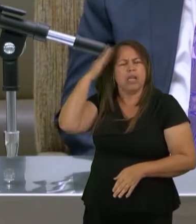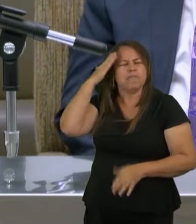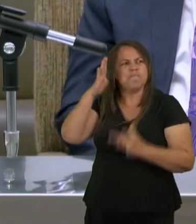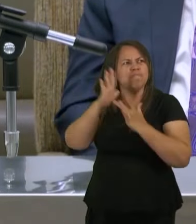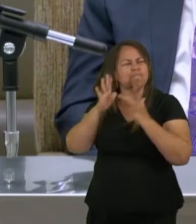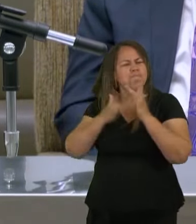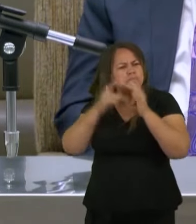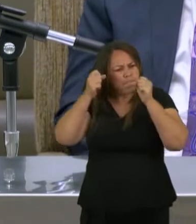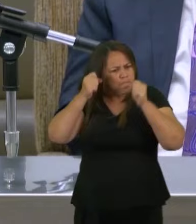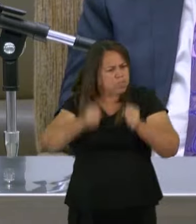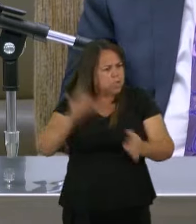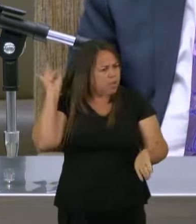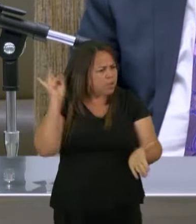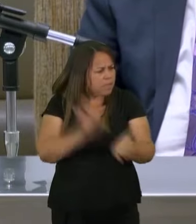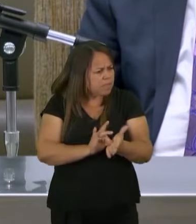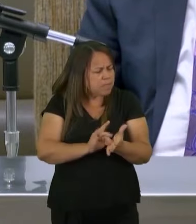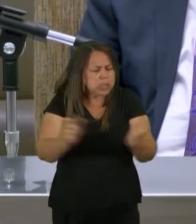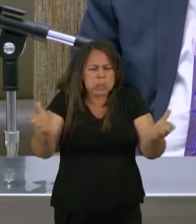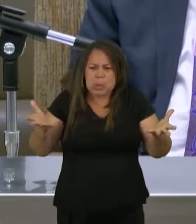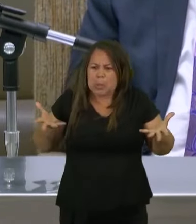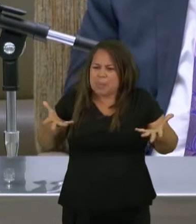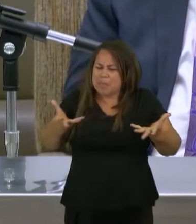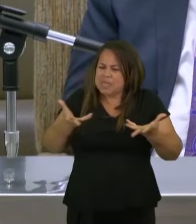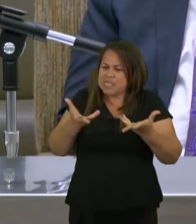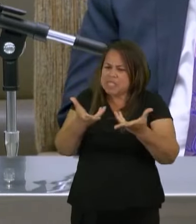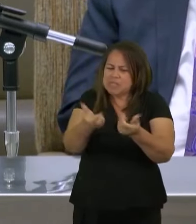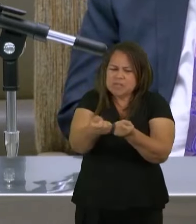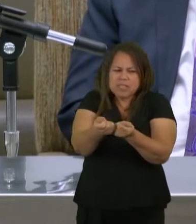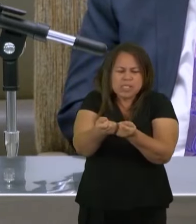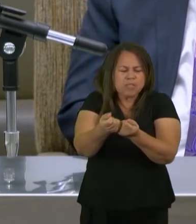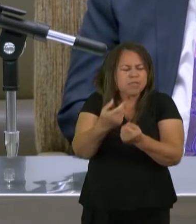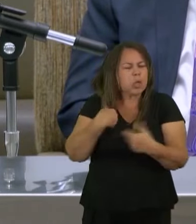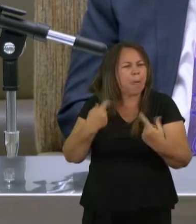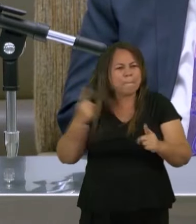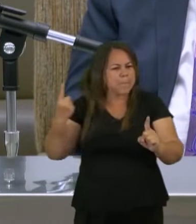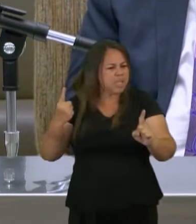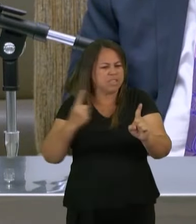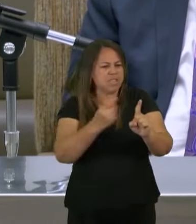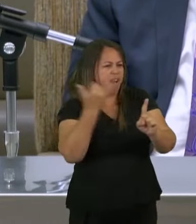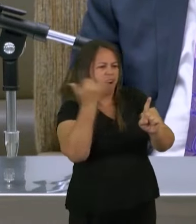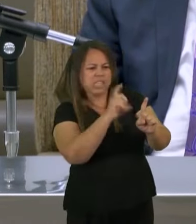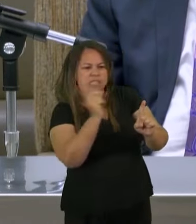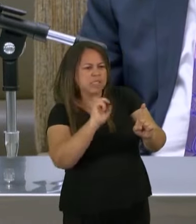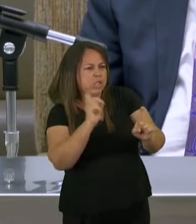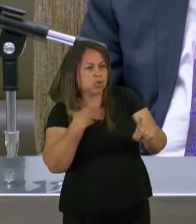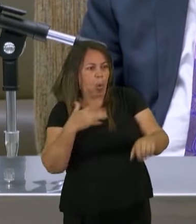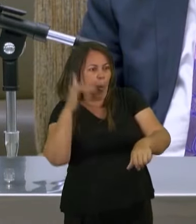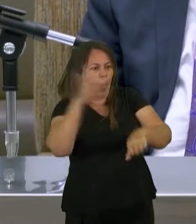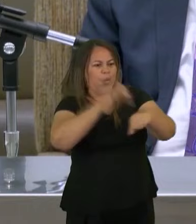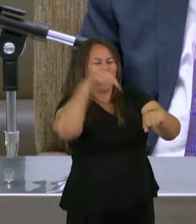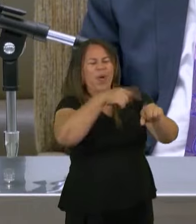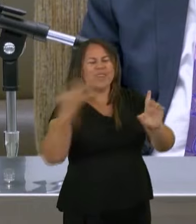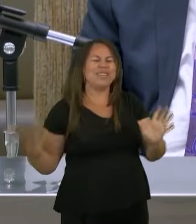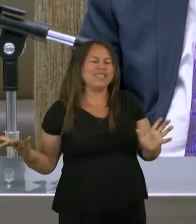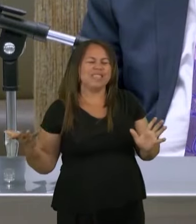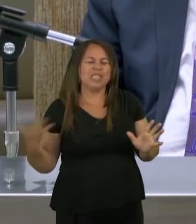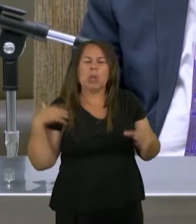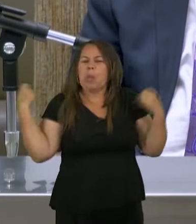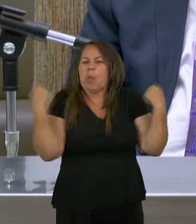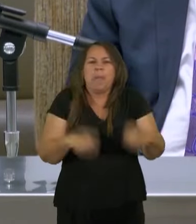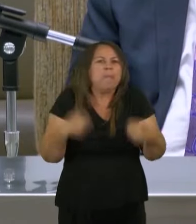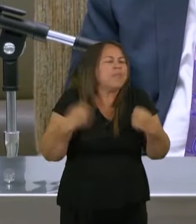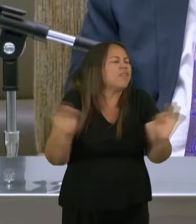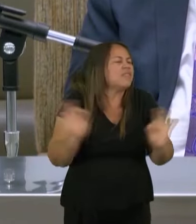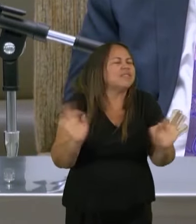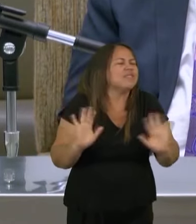era tão maravilhoso que ela nem sequer precisava falar com Jesus. Ela nem sequer